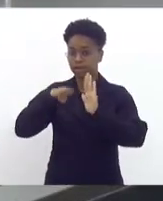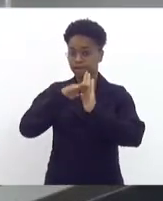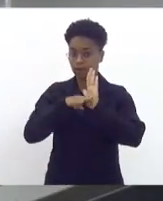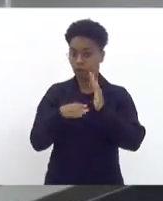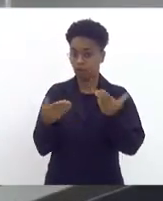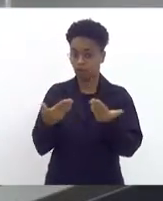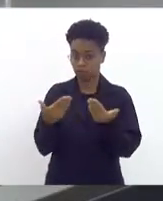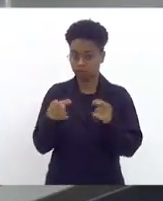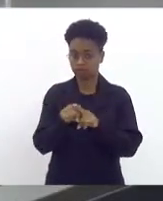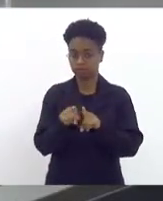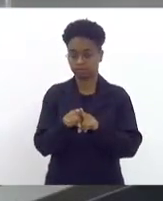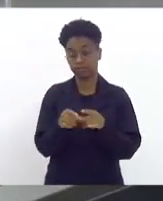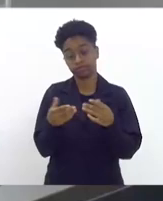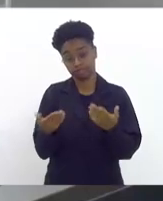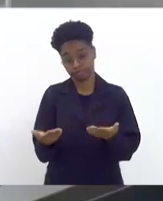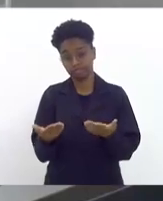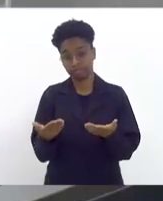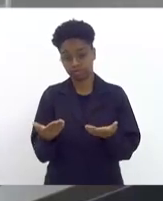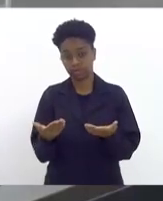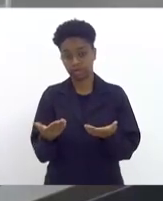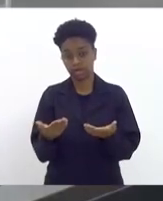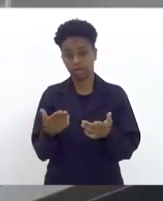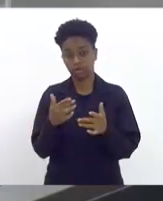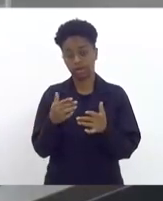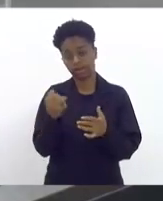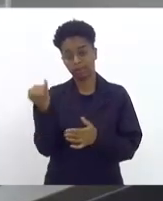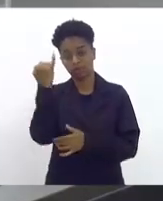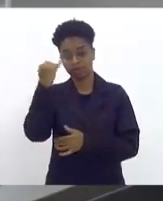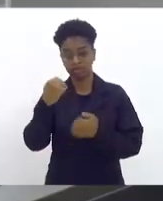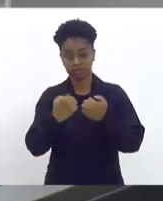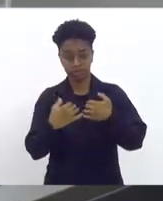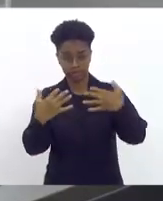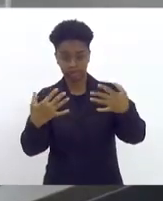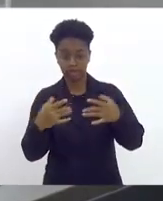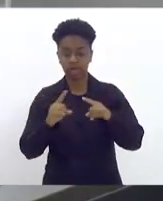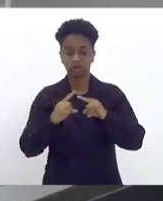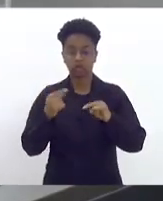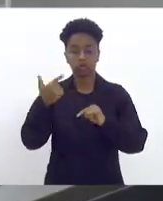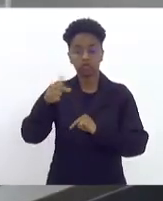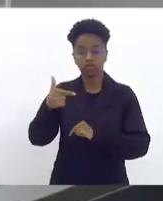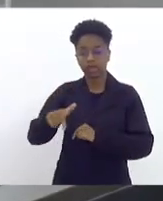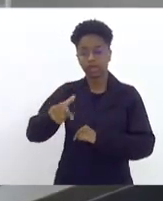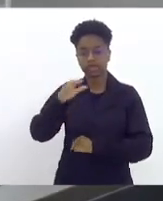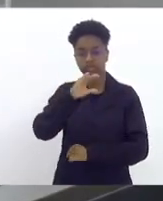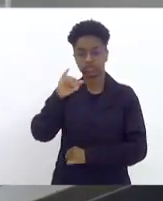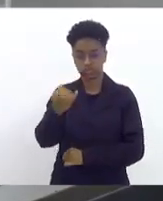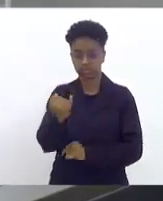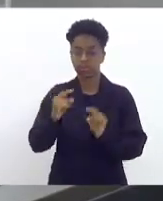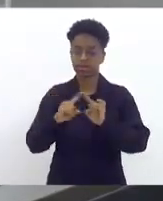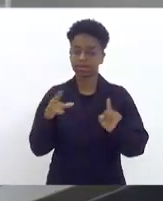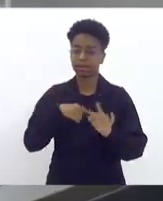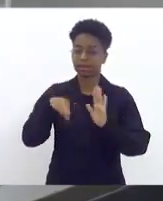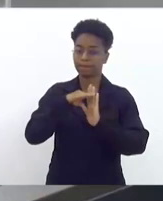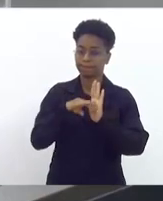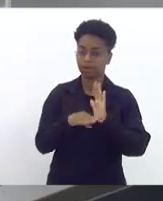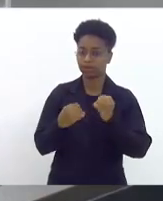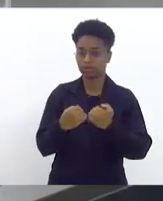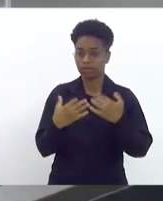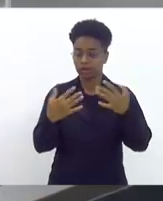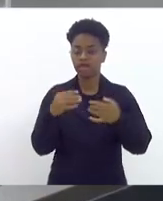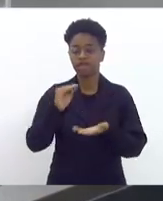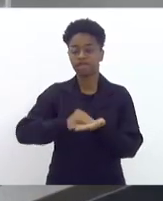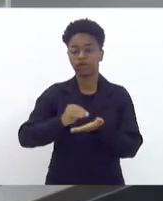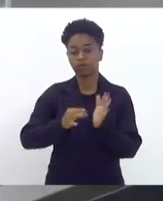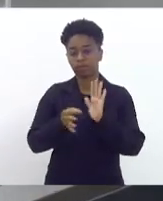de hoje então pertinente tá no plenário não tá na nossa pauta da ccj mas na pauta de plenário prendendo de parecer